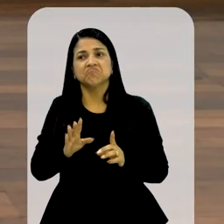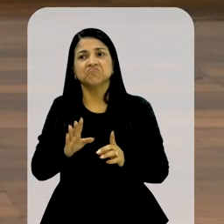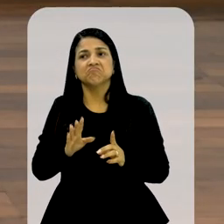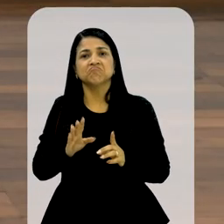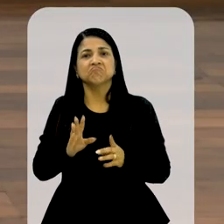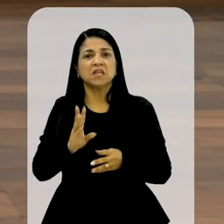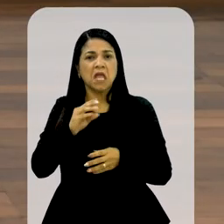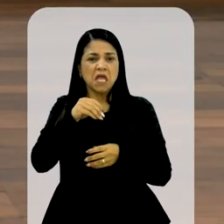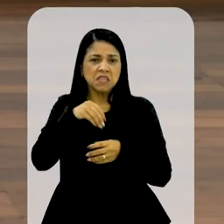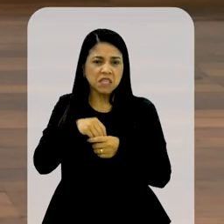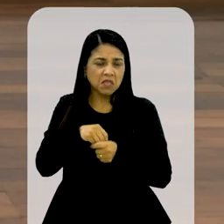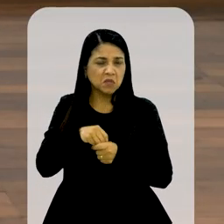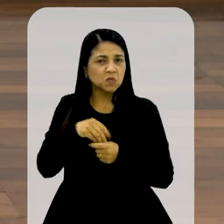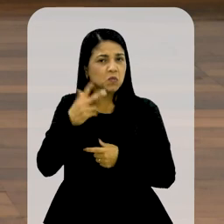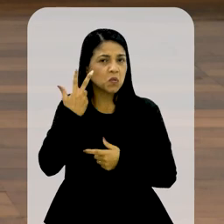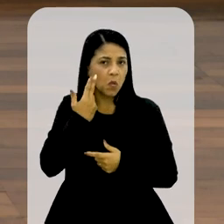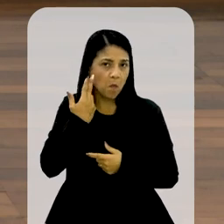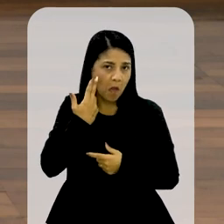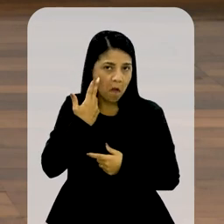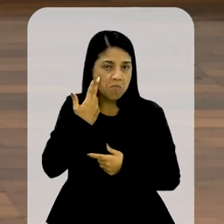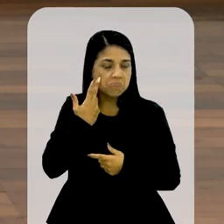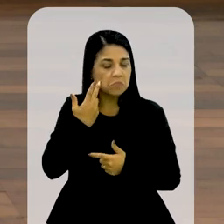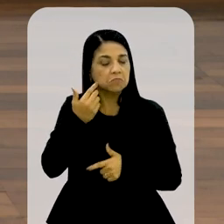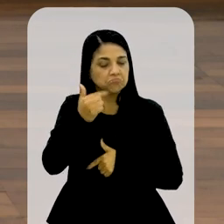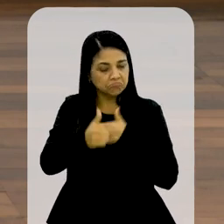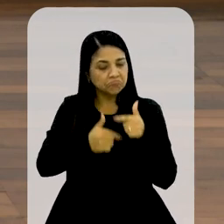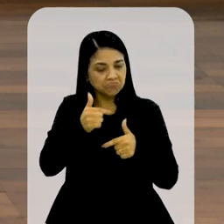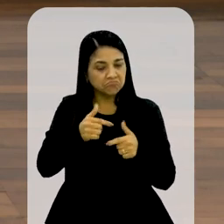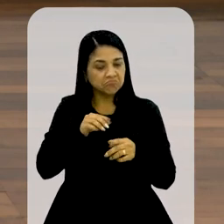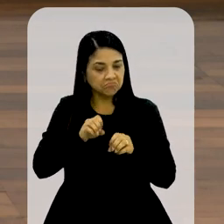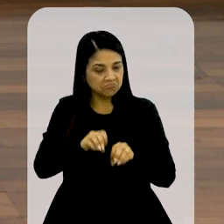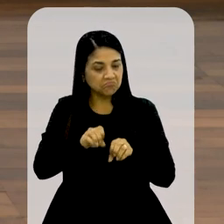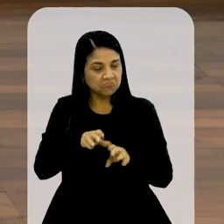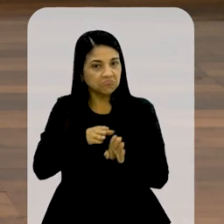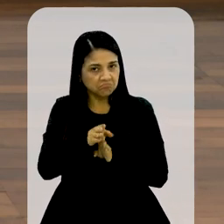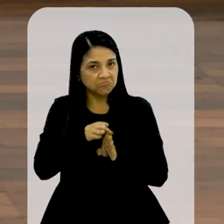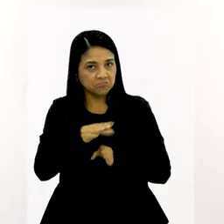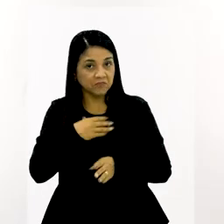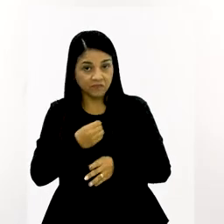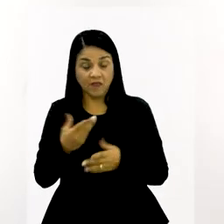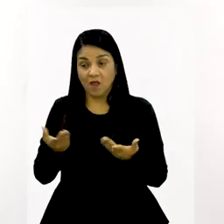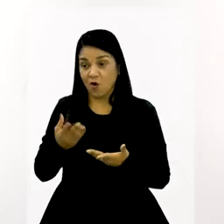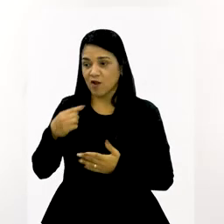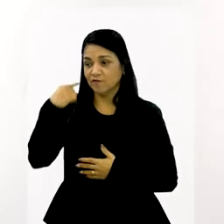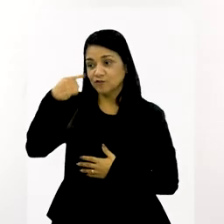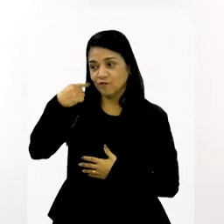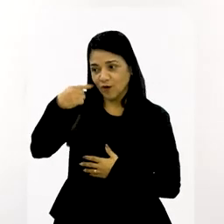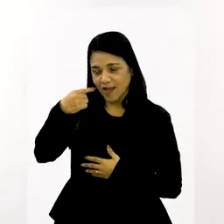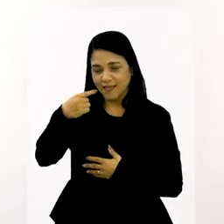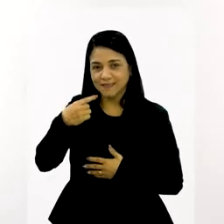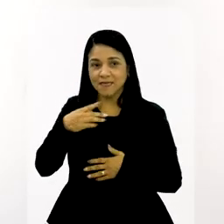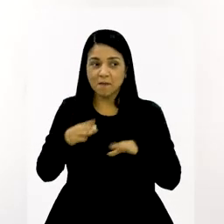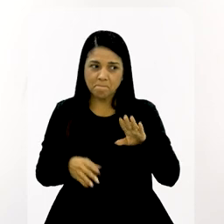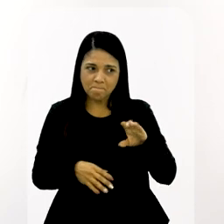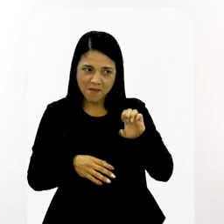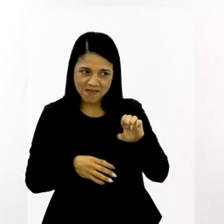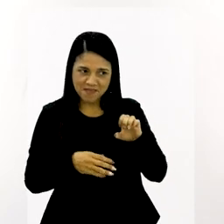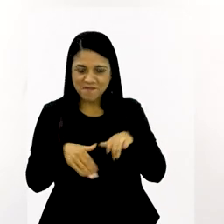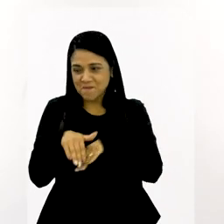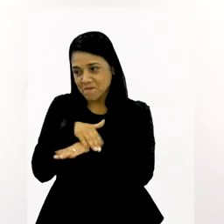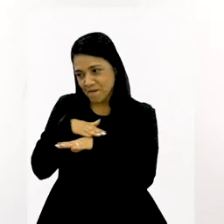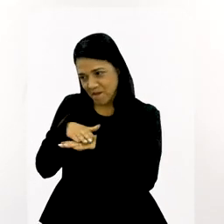trivial eu fiz um bom trabalho. Aí eu vou falar com a advogada e com a mãe, certo?